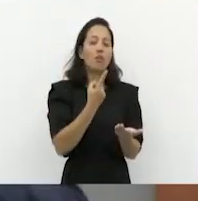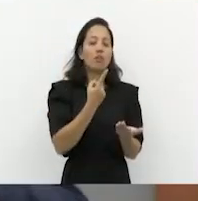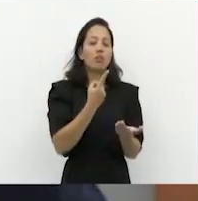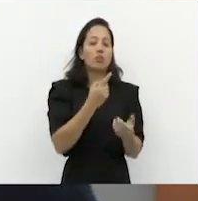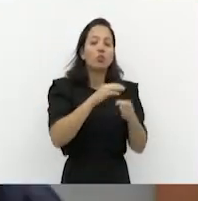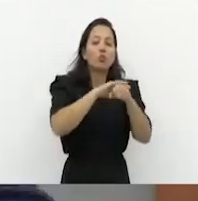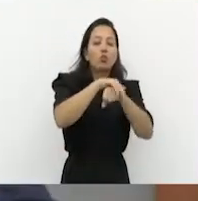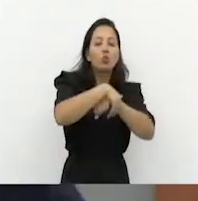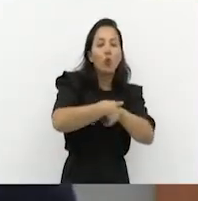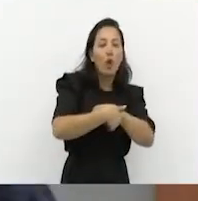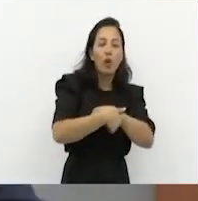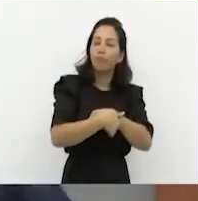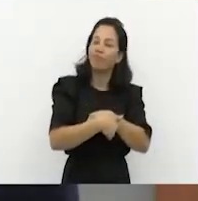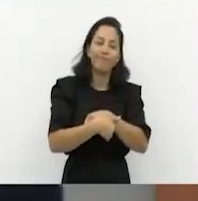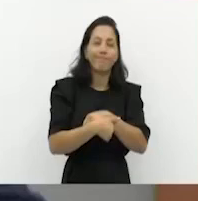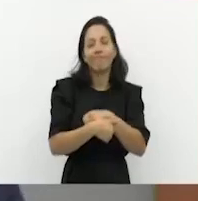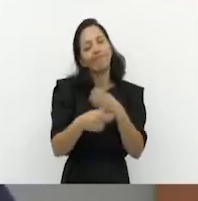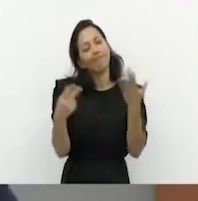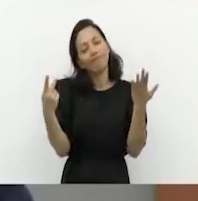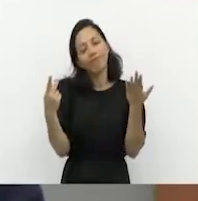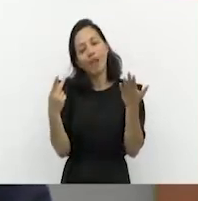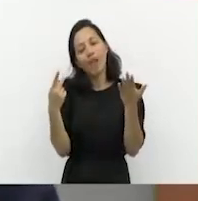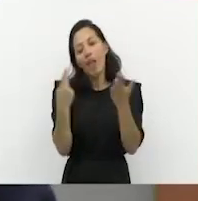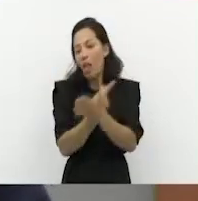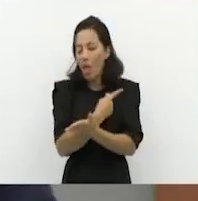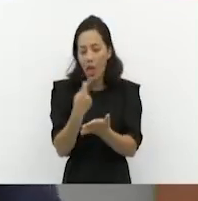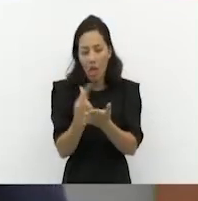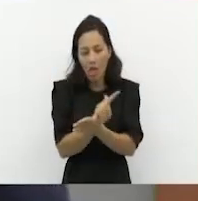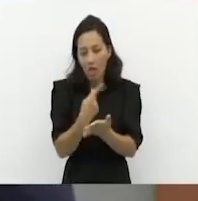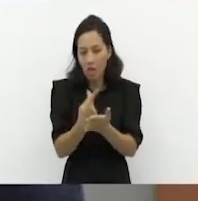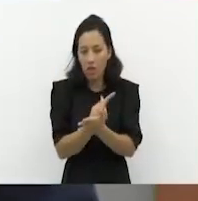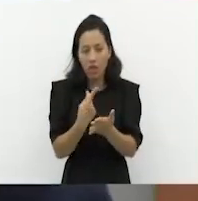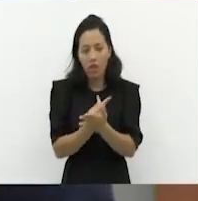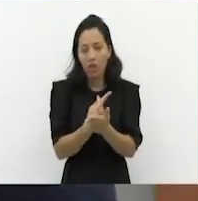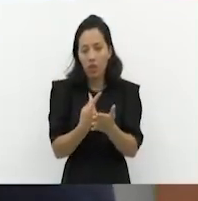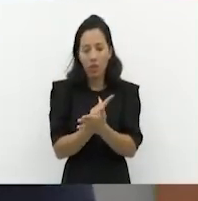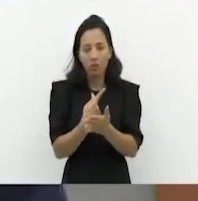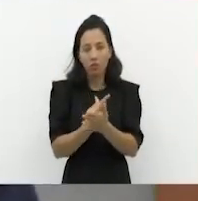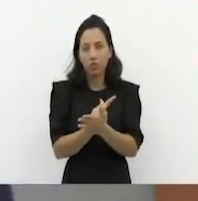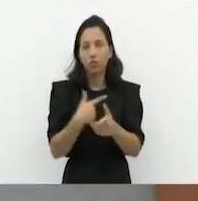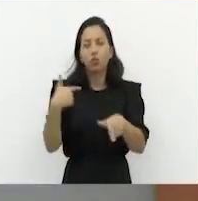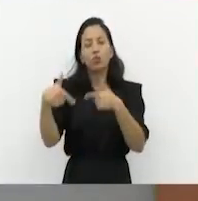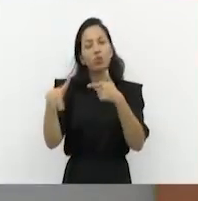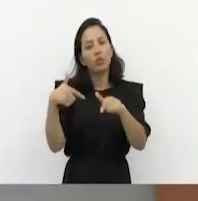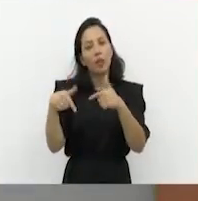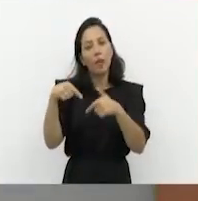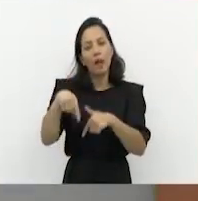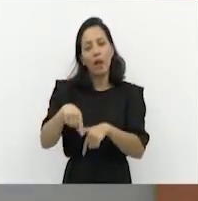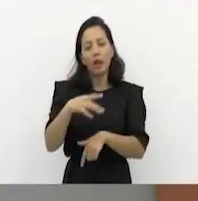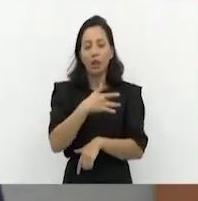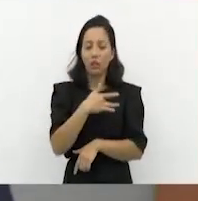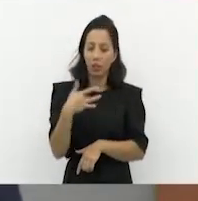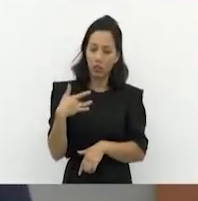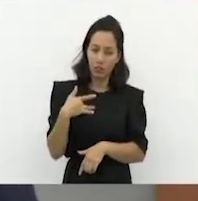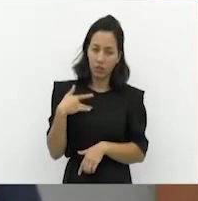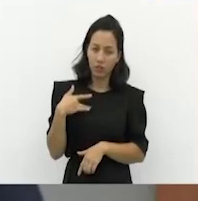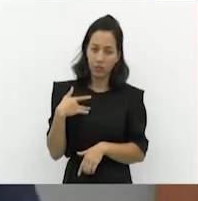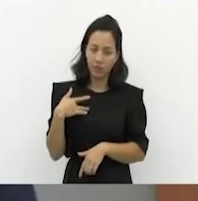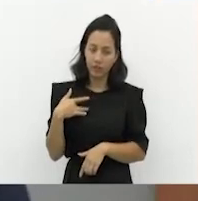é um absurdo do absurdo do absurdo da precarização do trabalho em saúde.